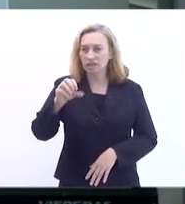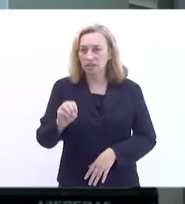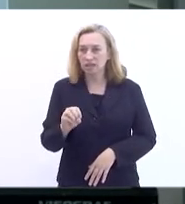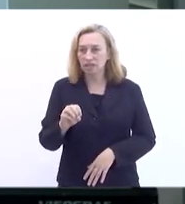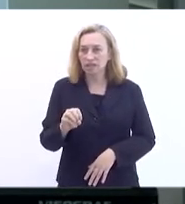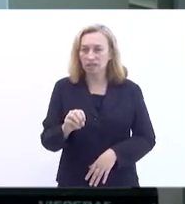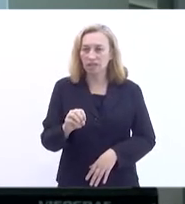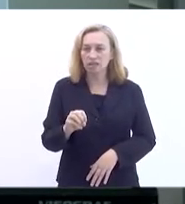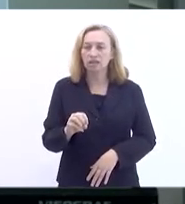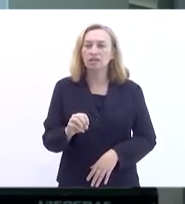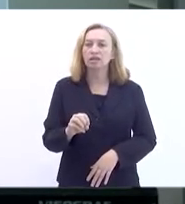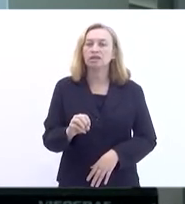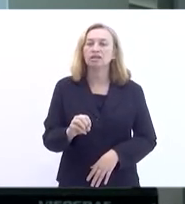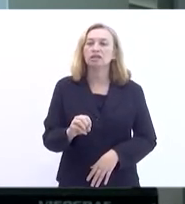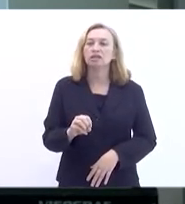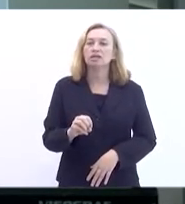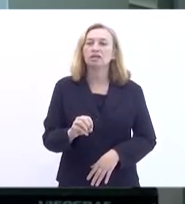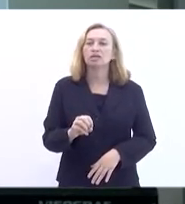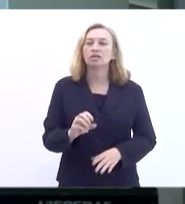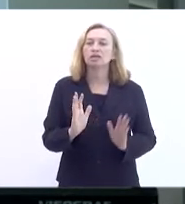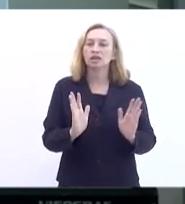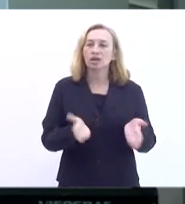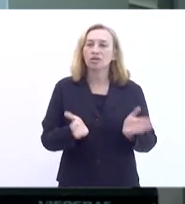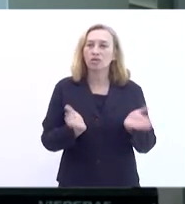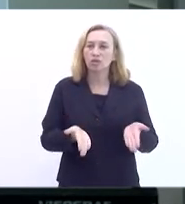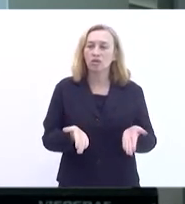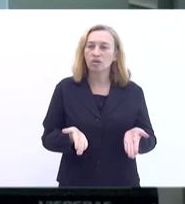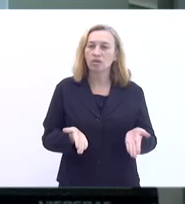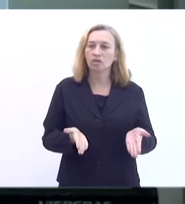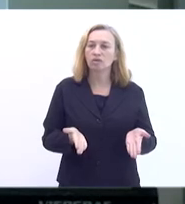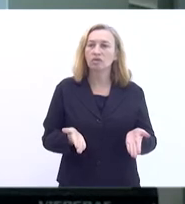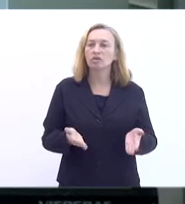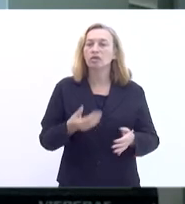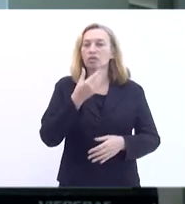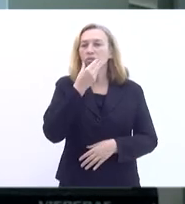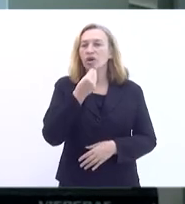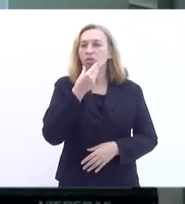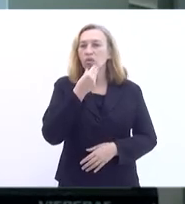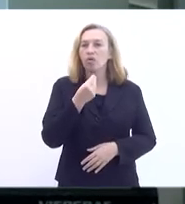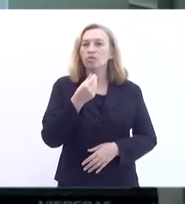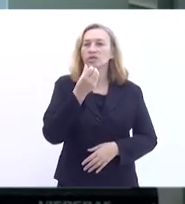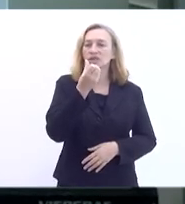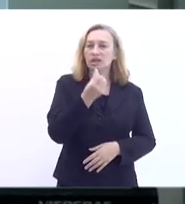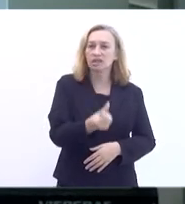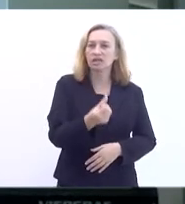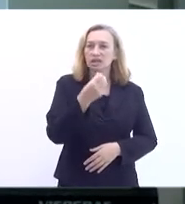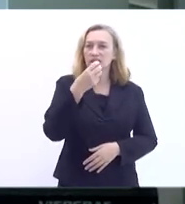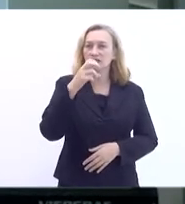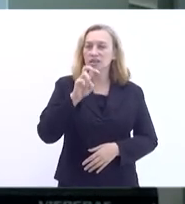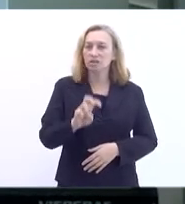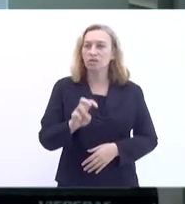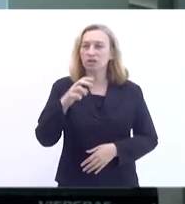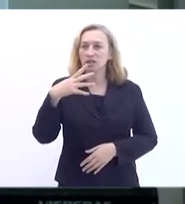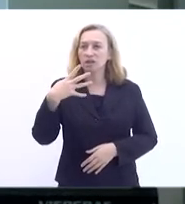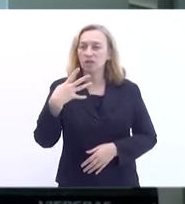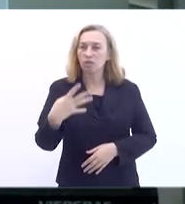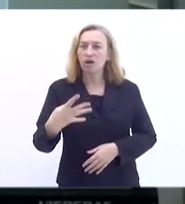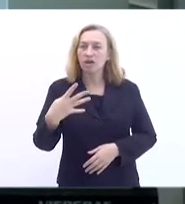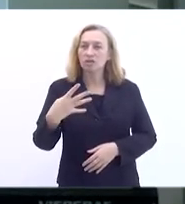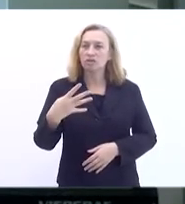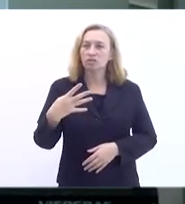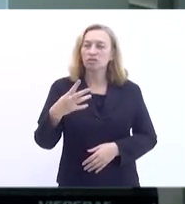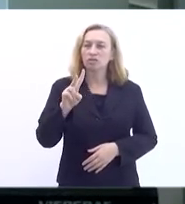600 para os novecentos e setenta e atualmente temos para o público masculino 654 vagas